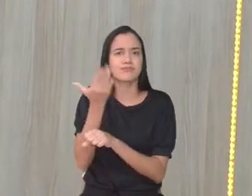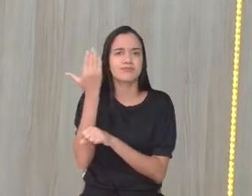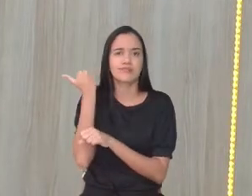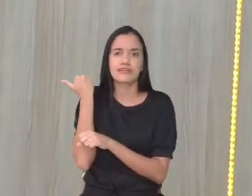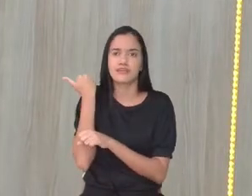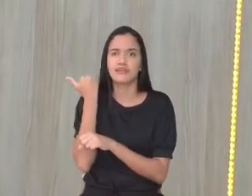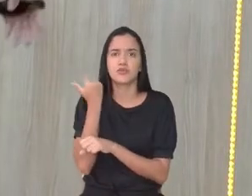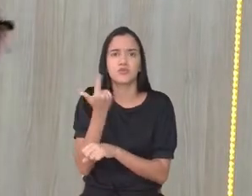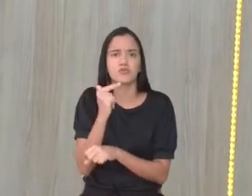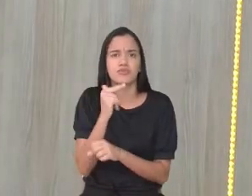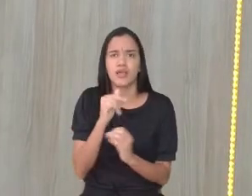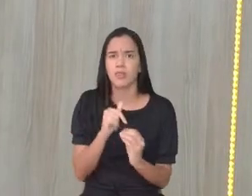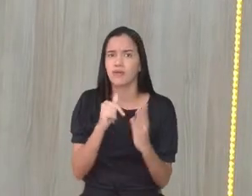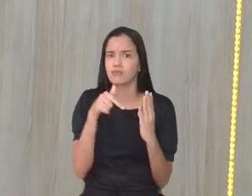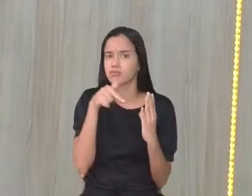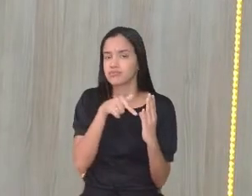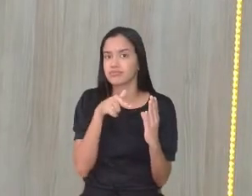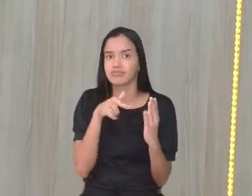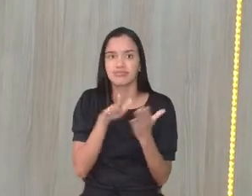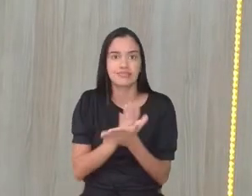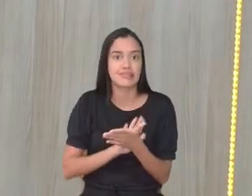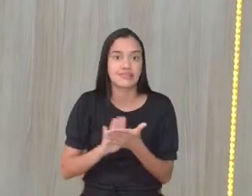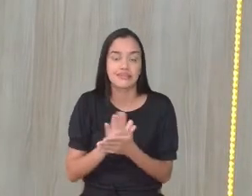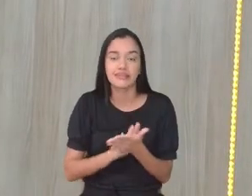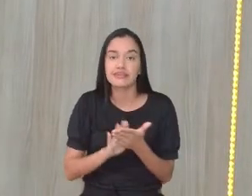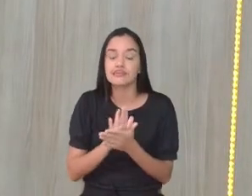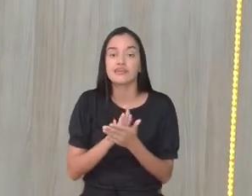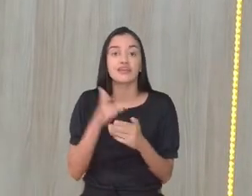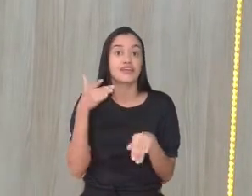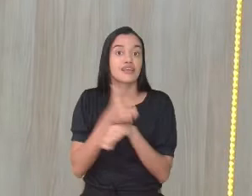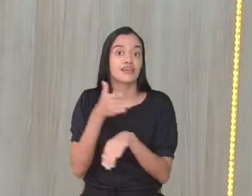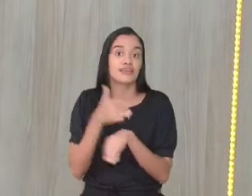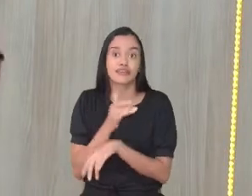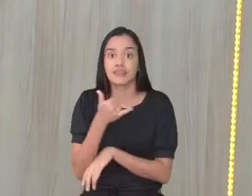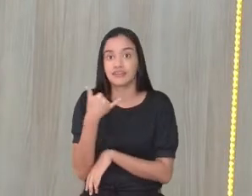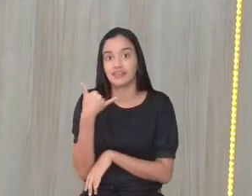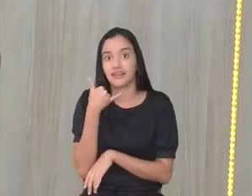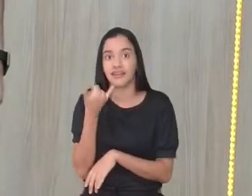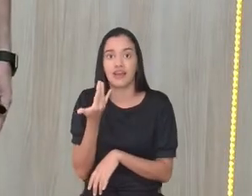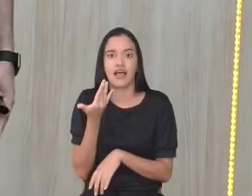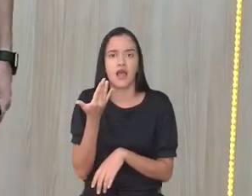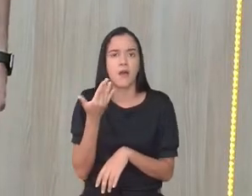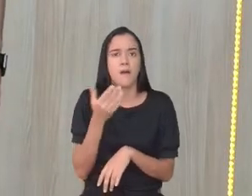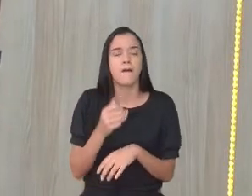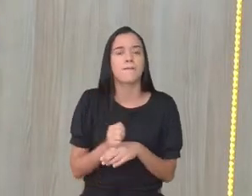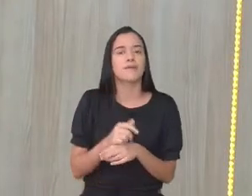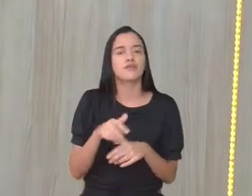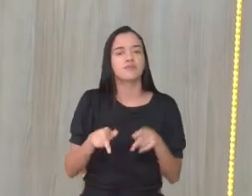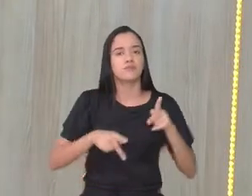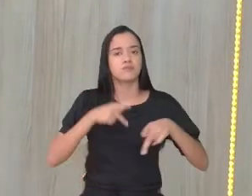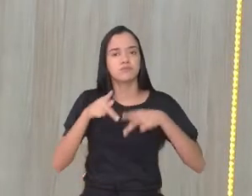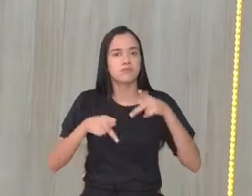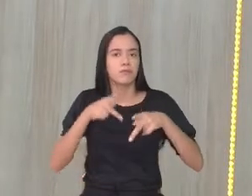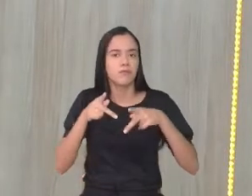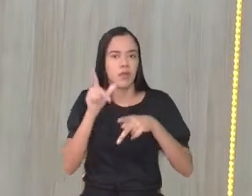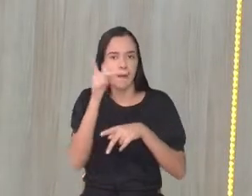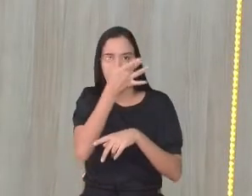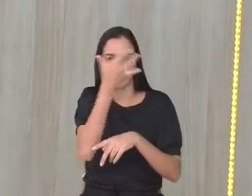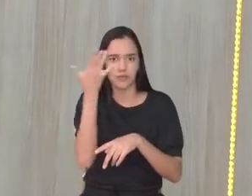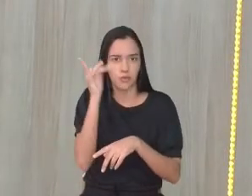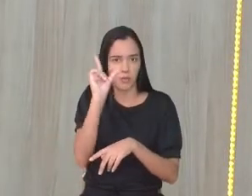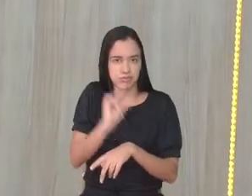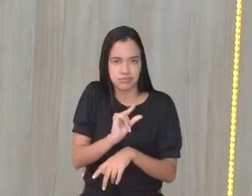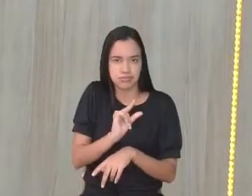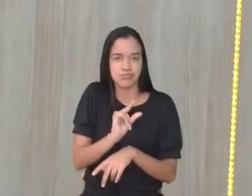existia nem celular direito, né? Quem tinha acesso a celular eram poucas pessoas. E hoje a gente